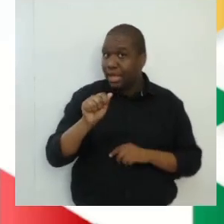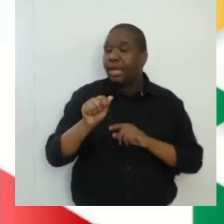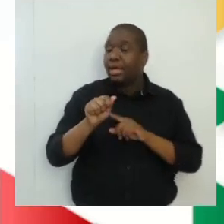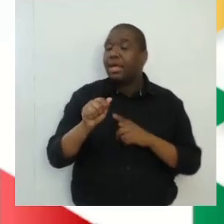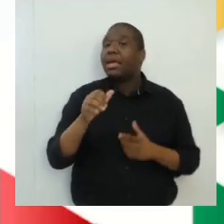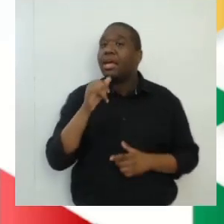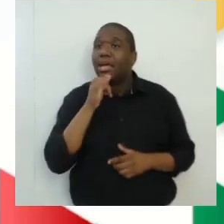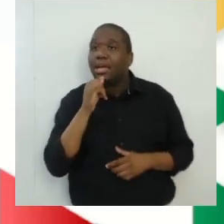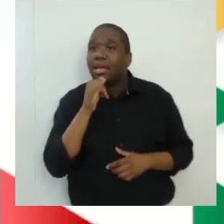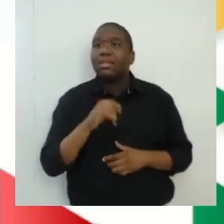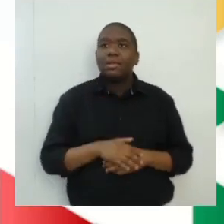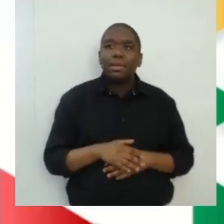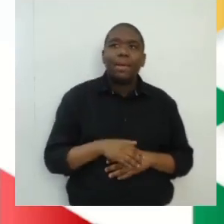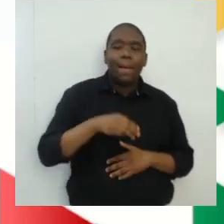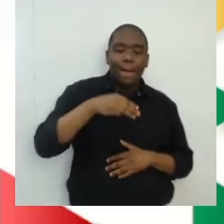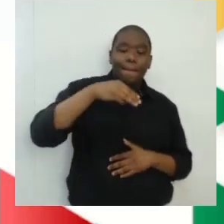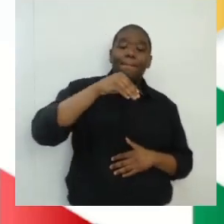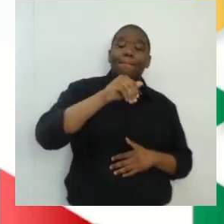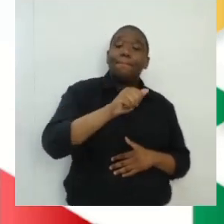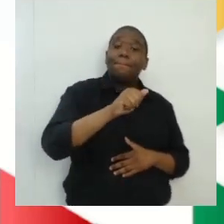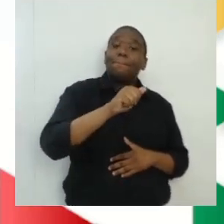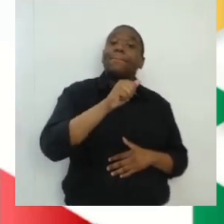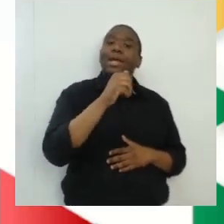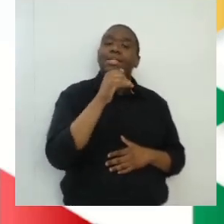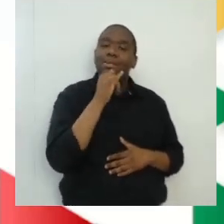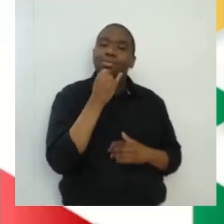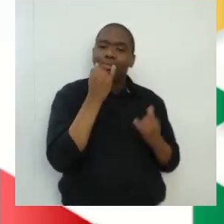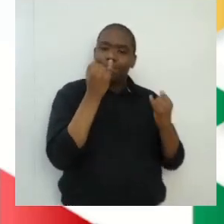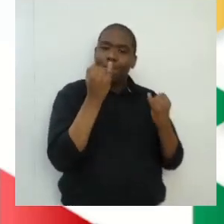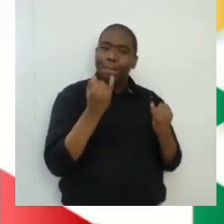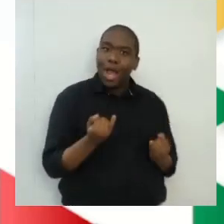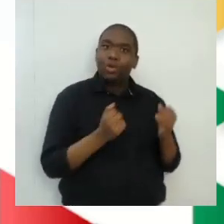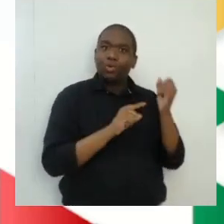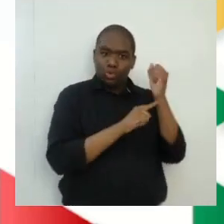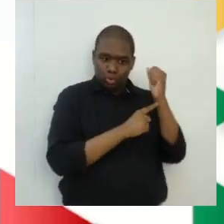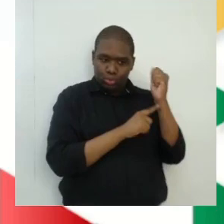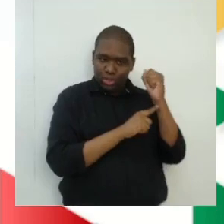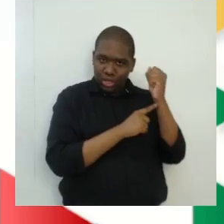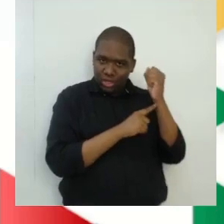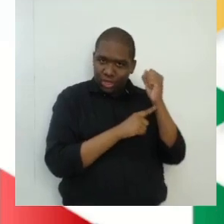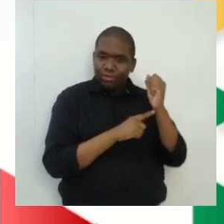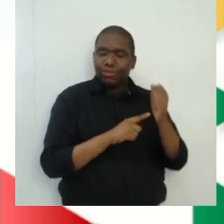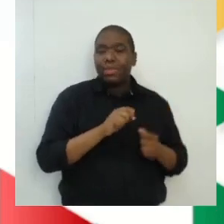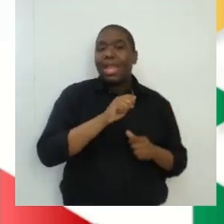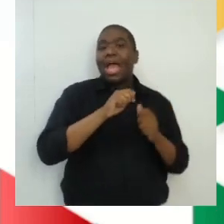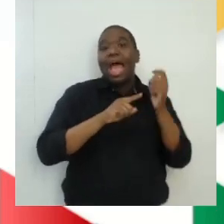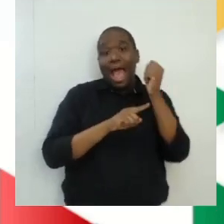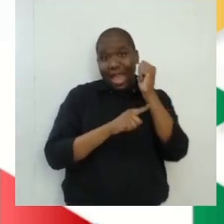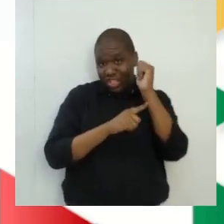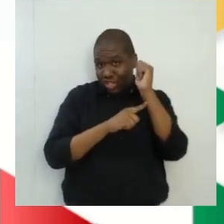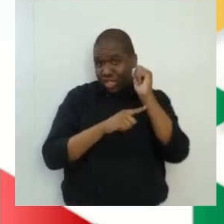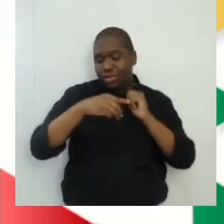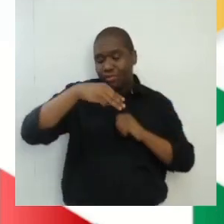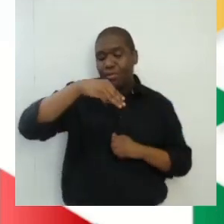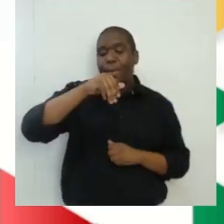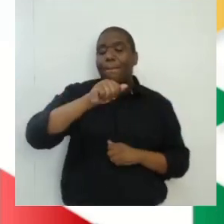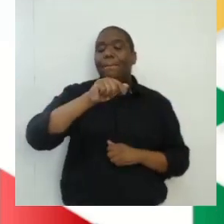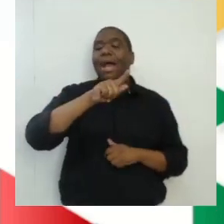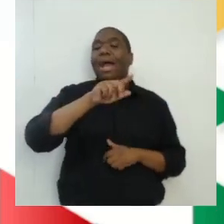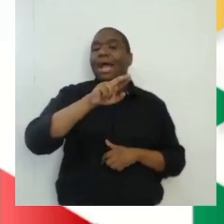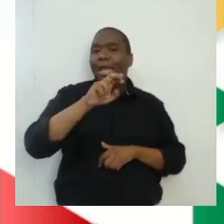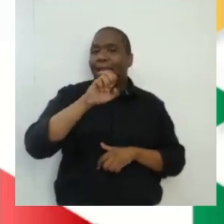como magro, o magro é o substantivo, e o adjetivo magreza. Belo é